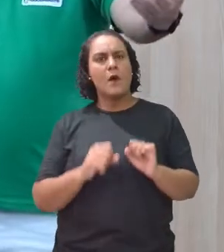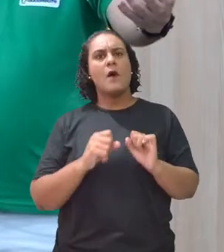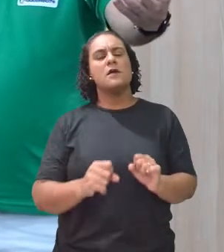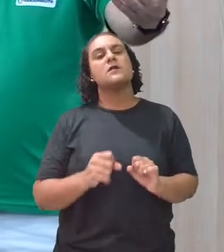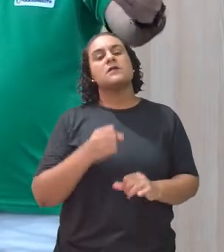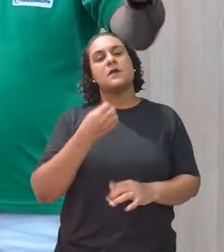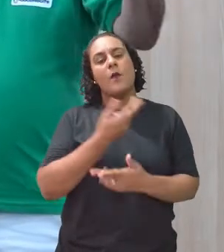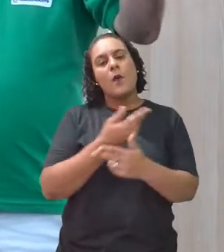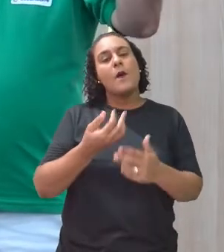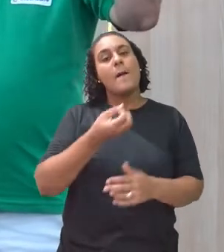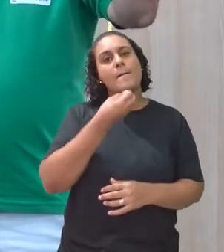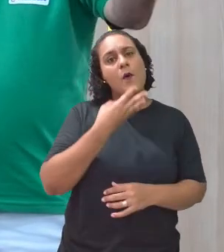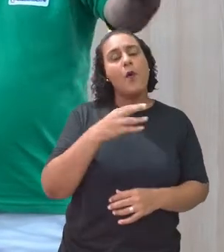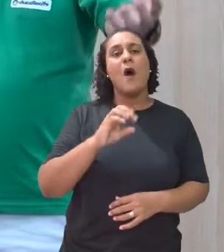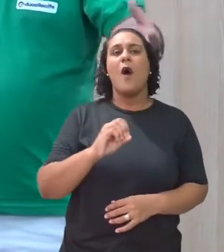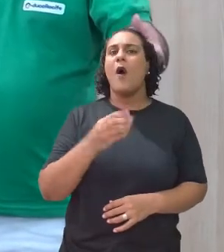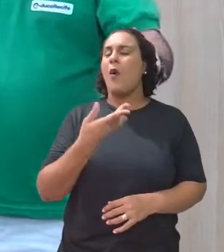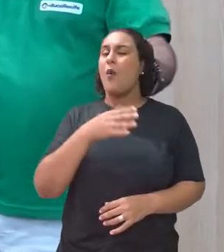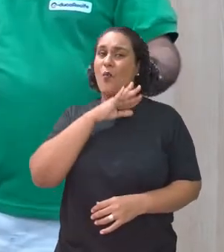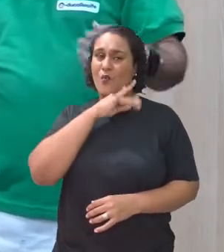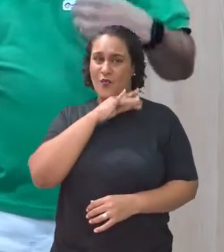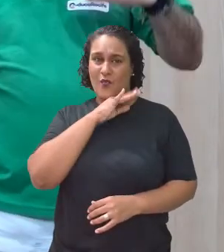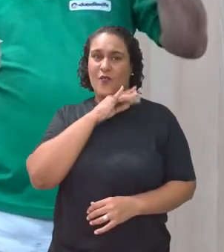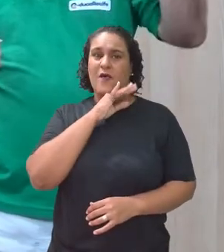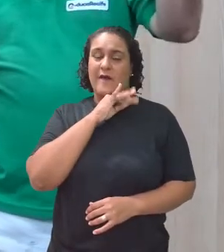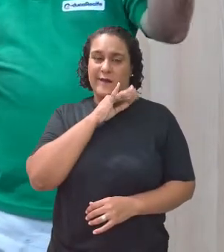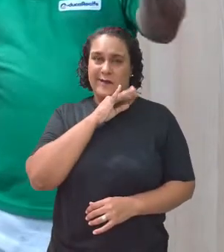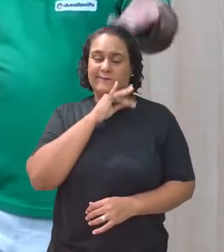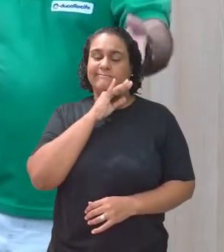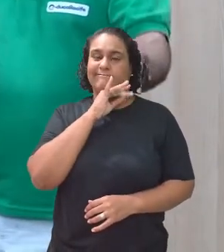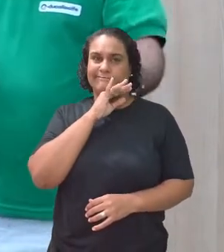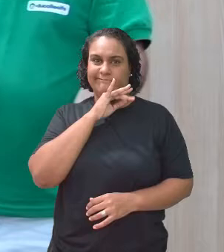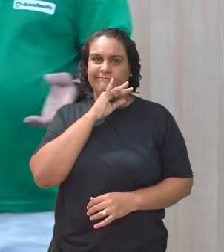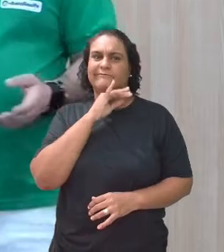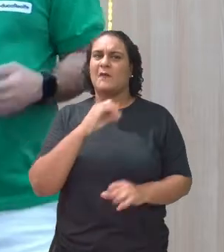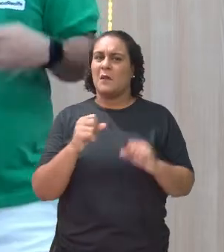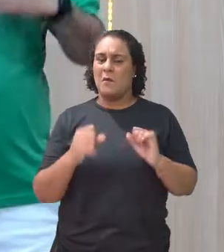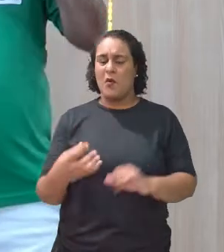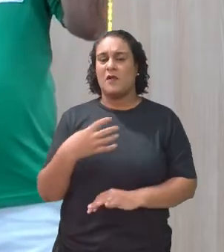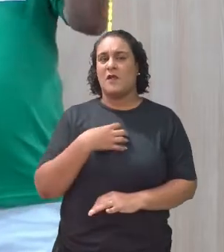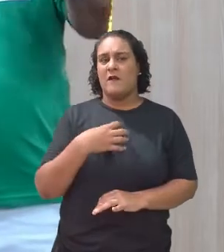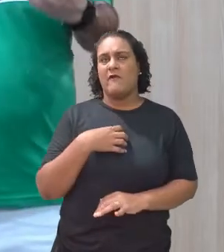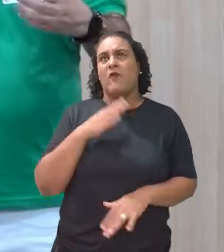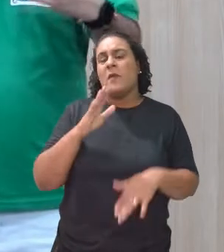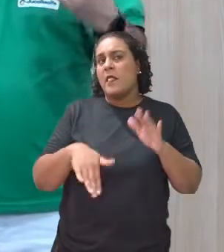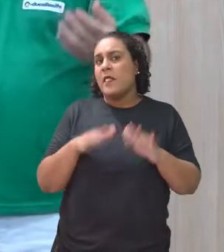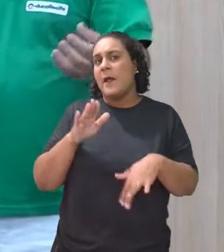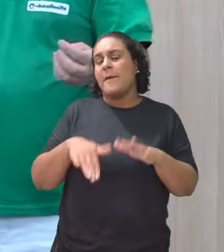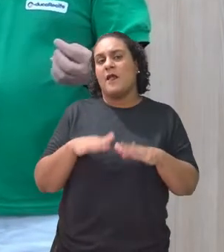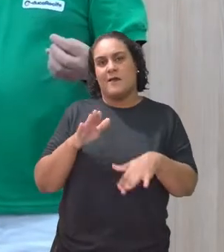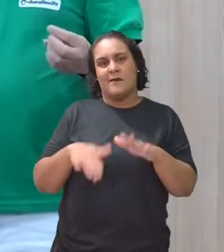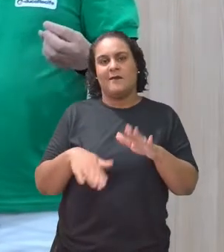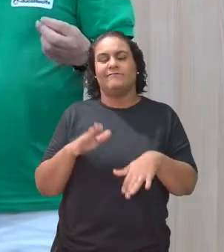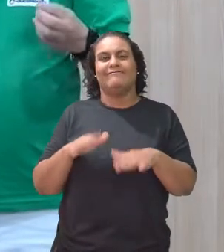ou um xingamento, né? A forma de se referir a